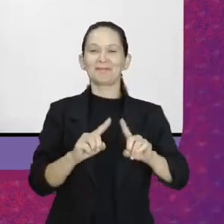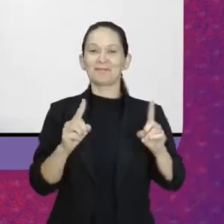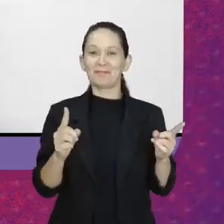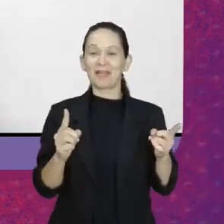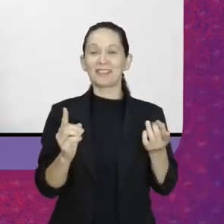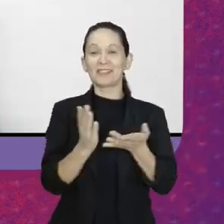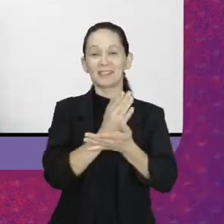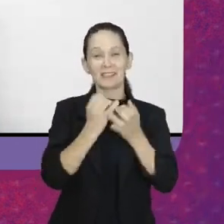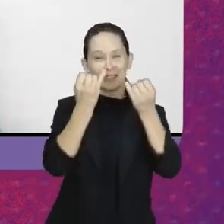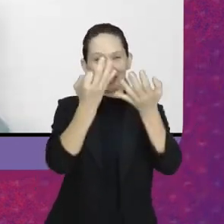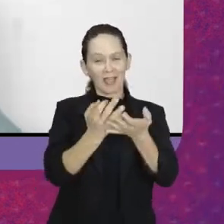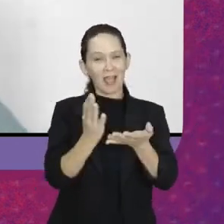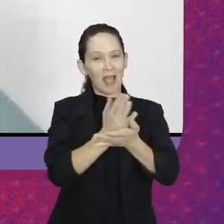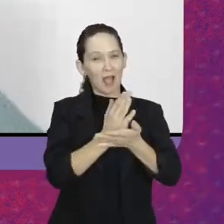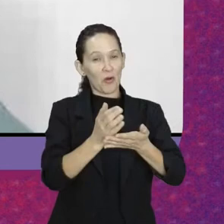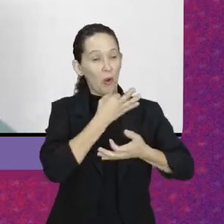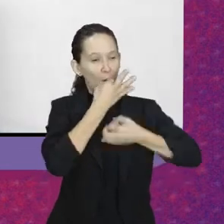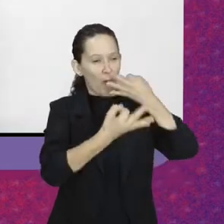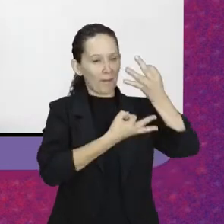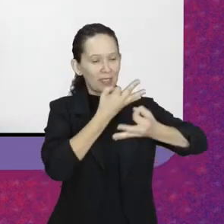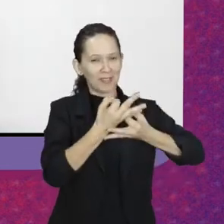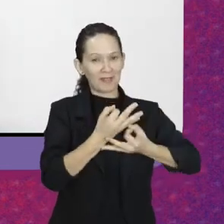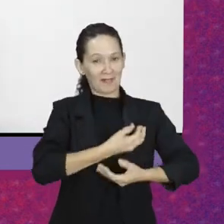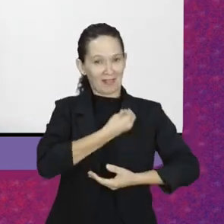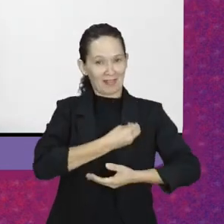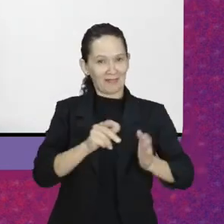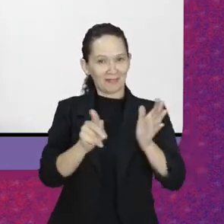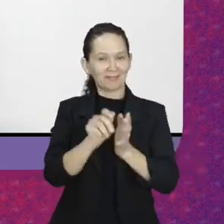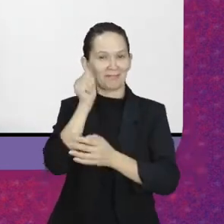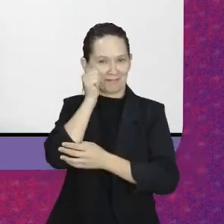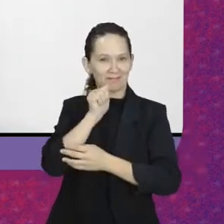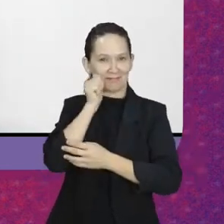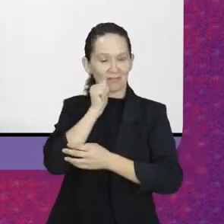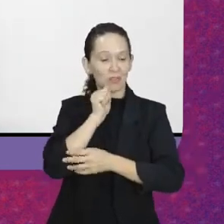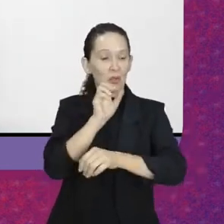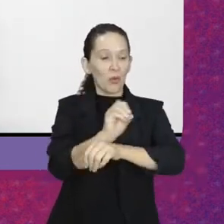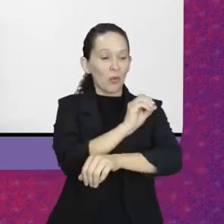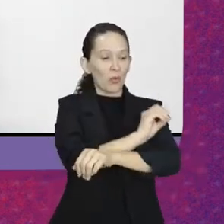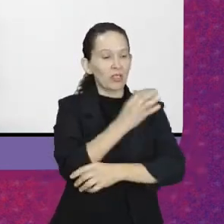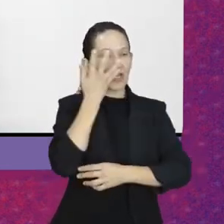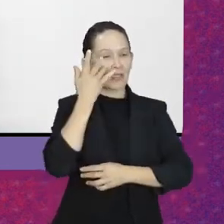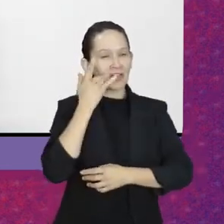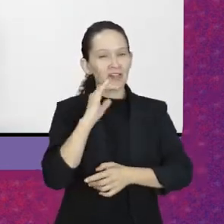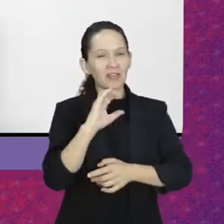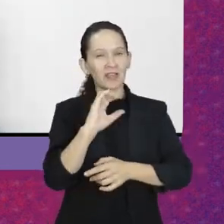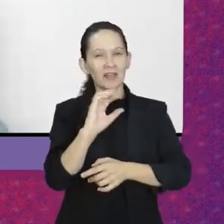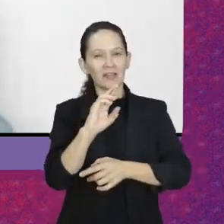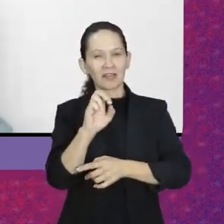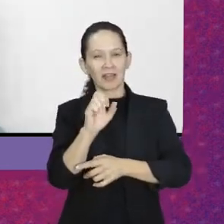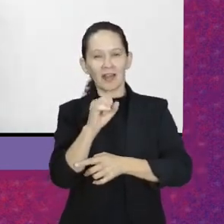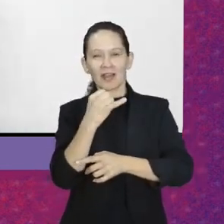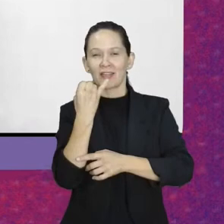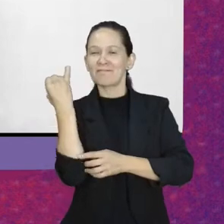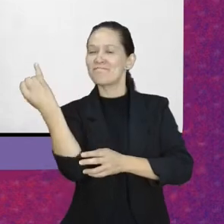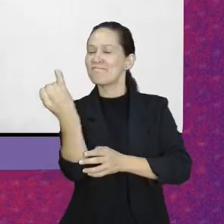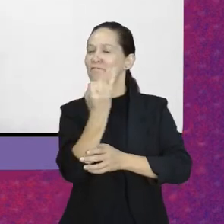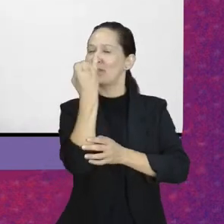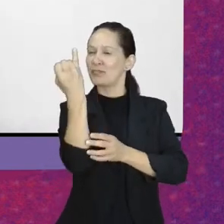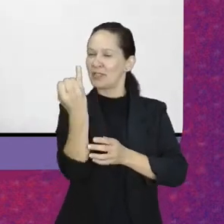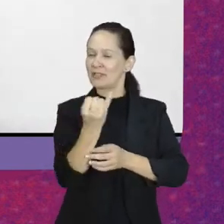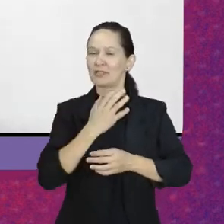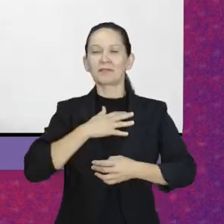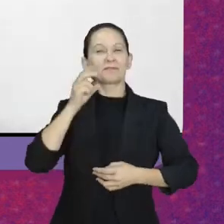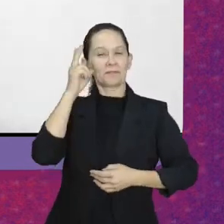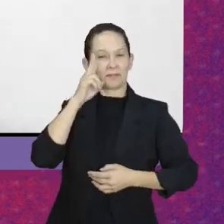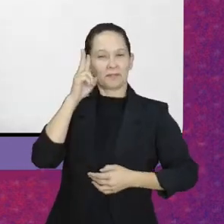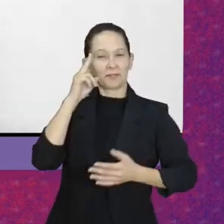só exemplificar, né? Que na vida das mulheres a creche é muito importante. E eu me lembro